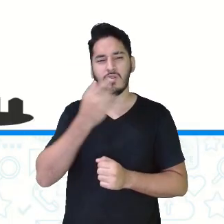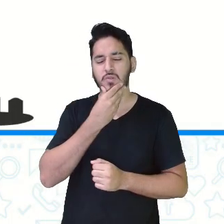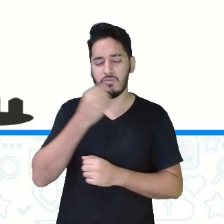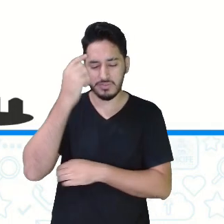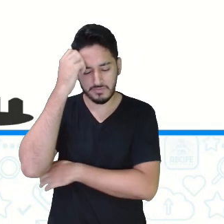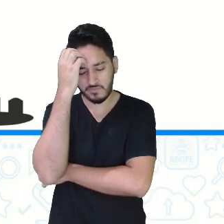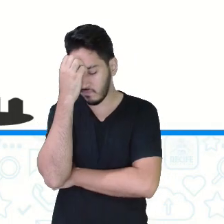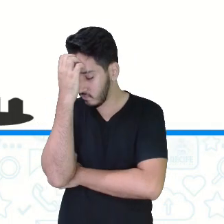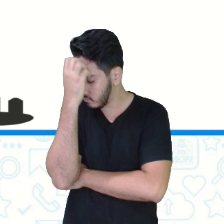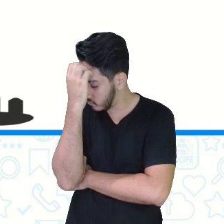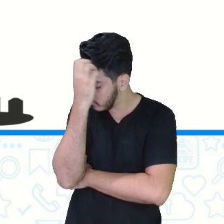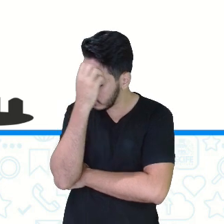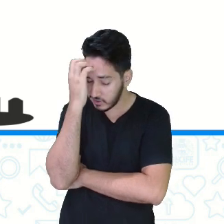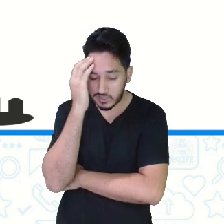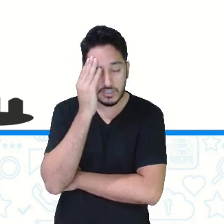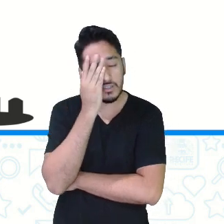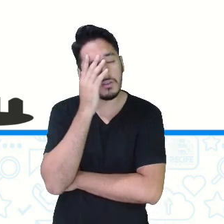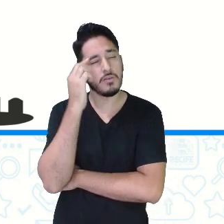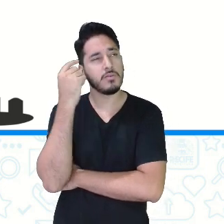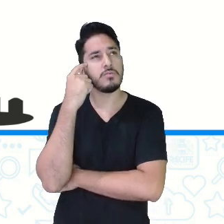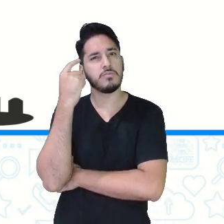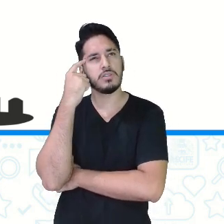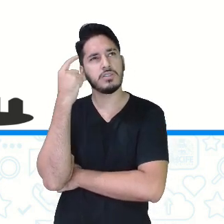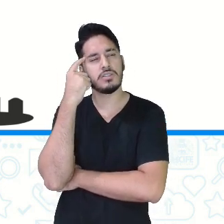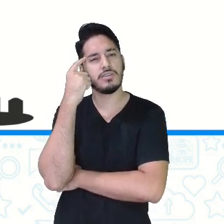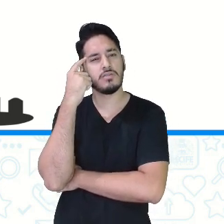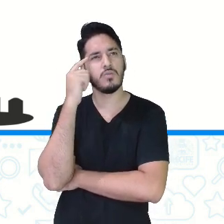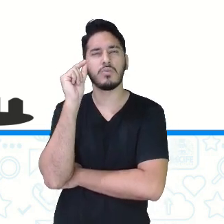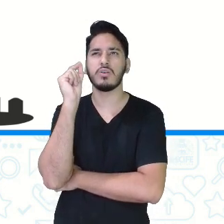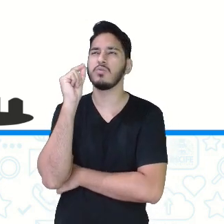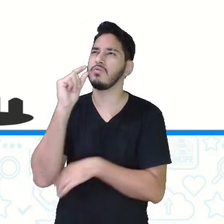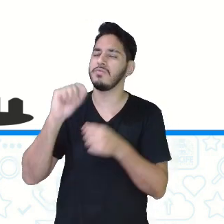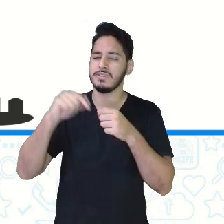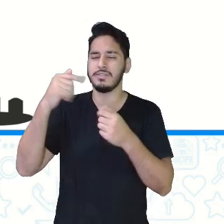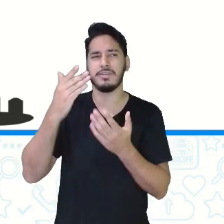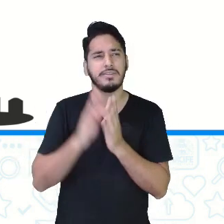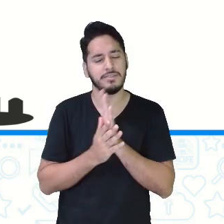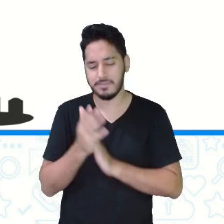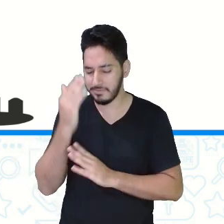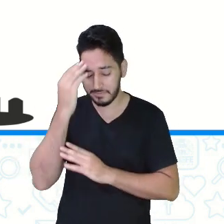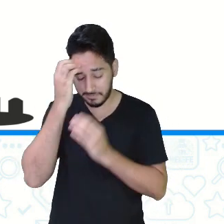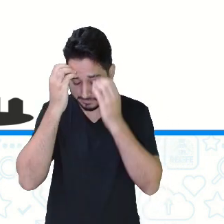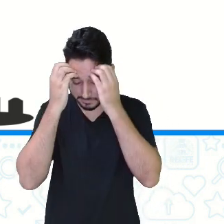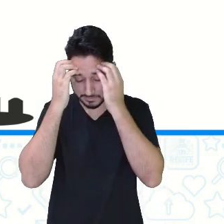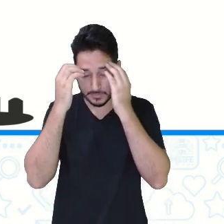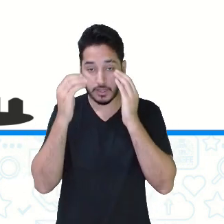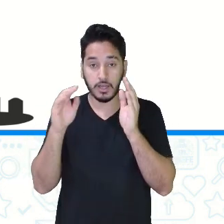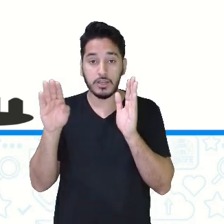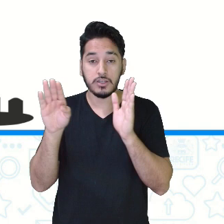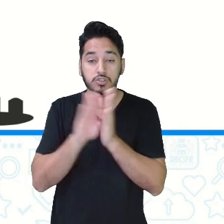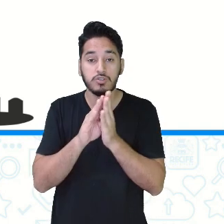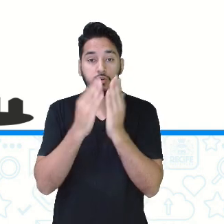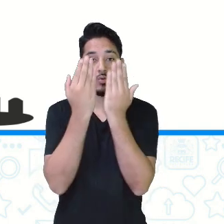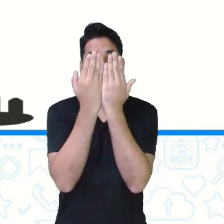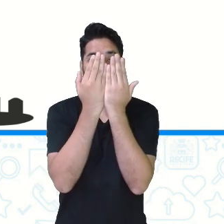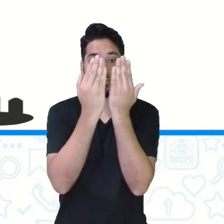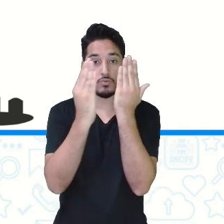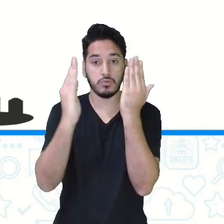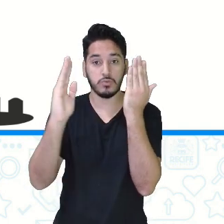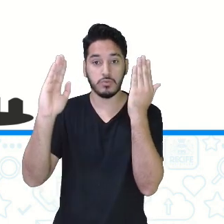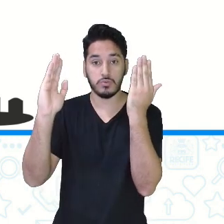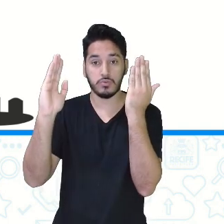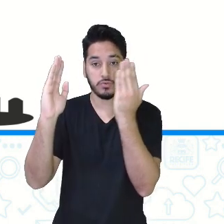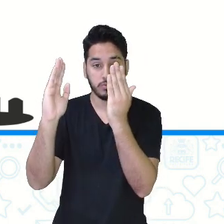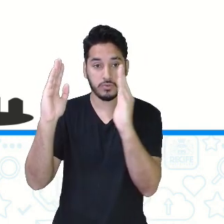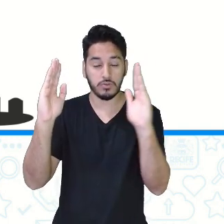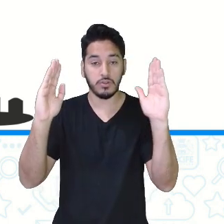e incertezas, Leôncio se perguntava: o que é que eu estou fazendo aqui? Chegaram ao portão do Campo Santo